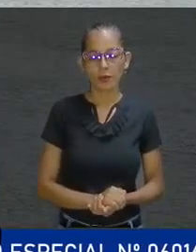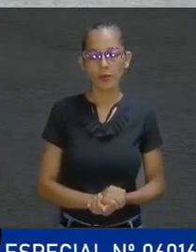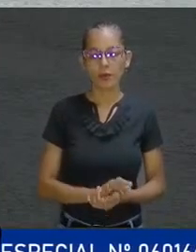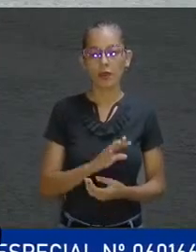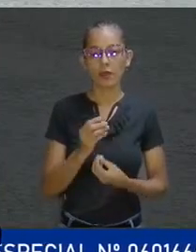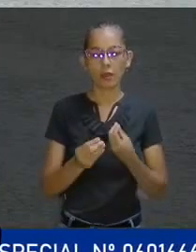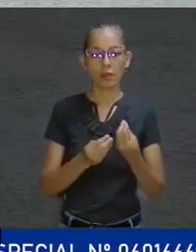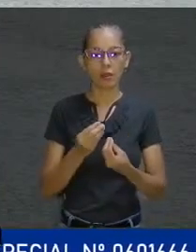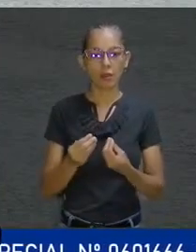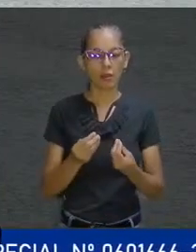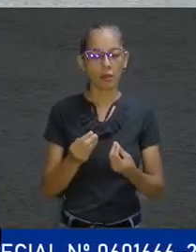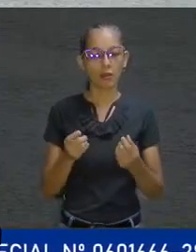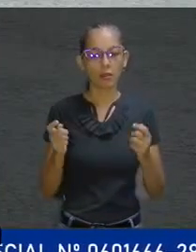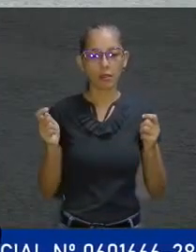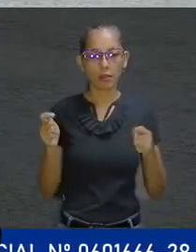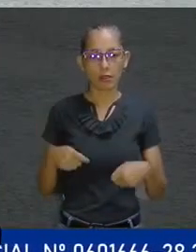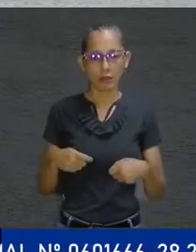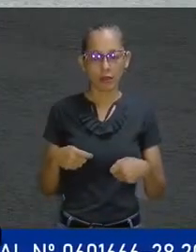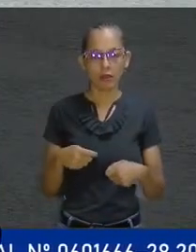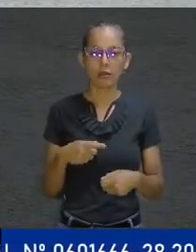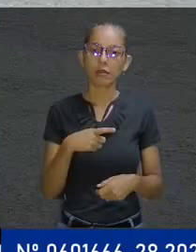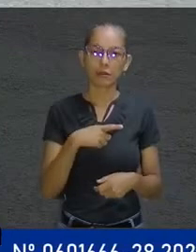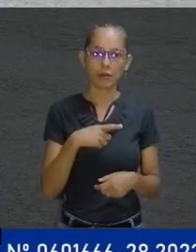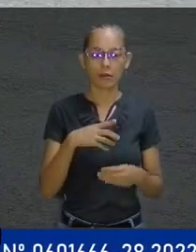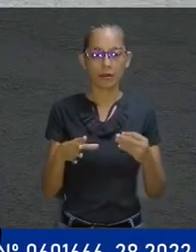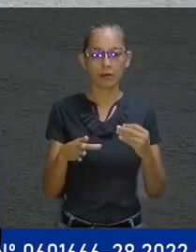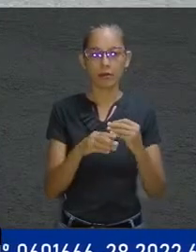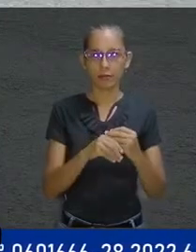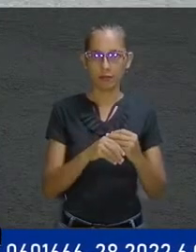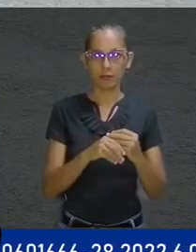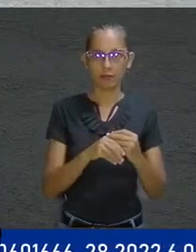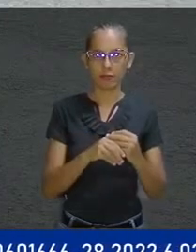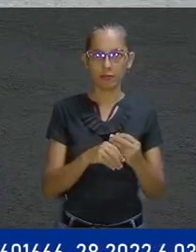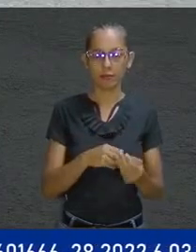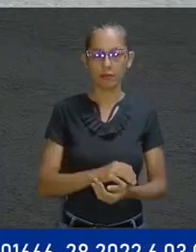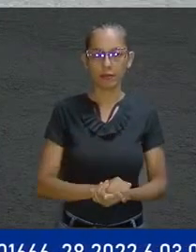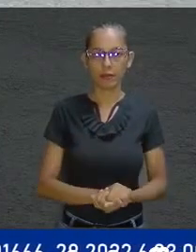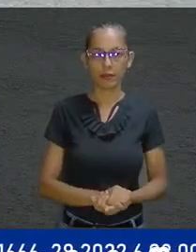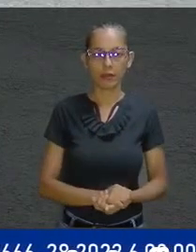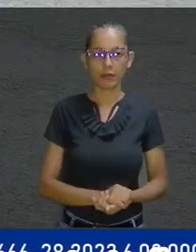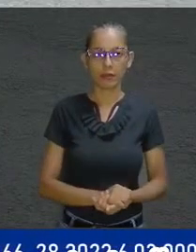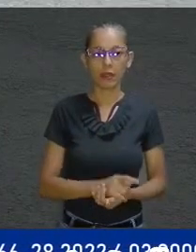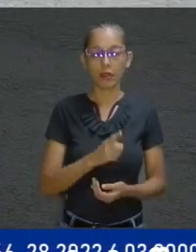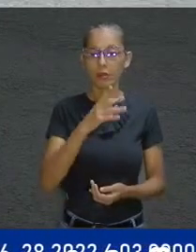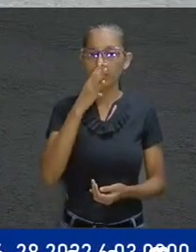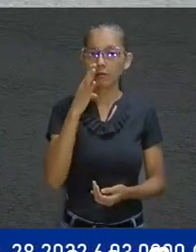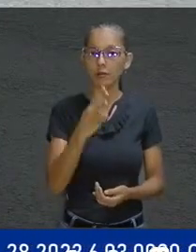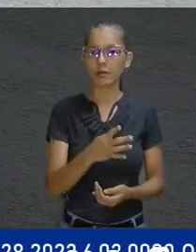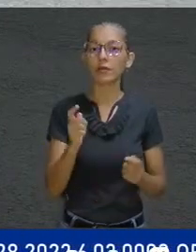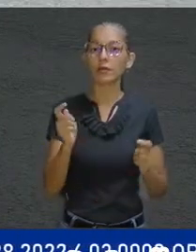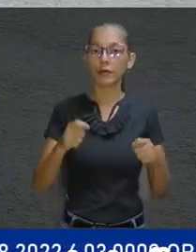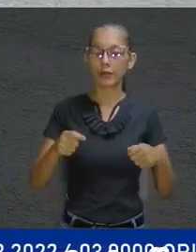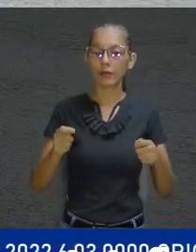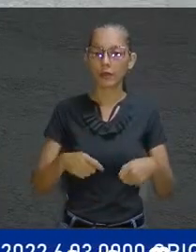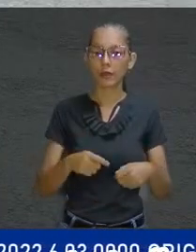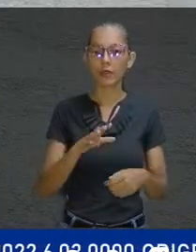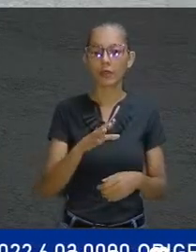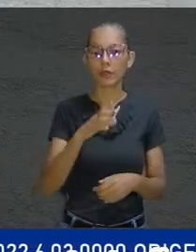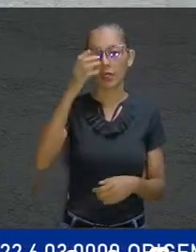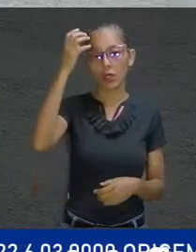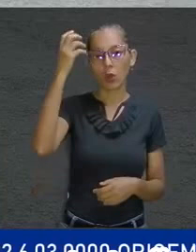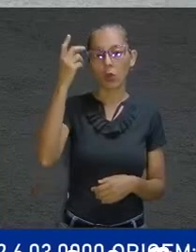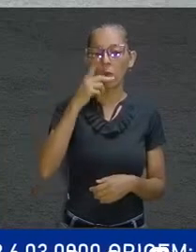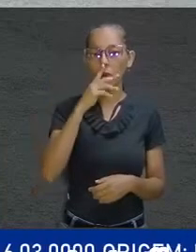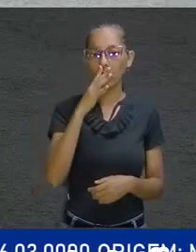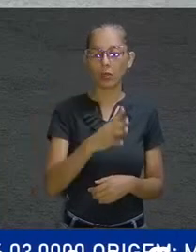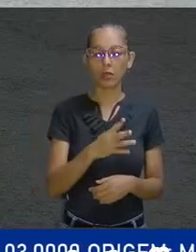a inexistência de ato ilícito e pediu a procedência das acusações. Os demais investigados, apesar de citados,